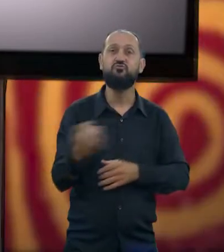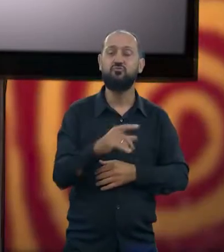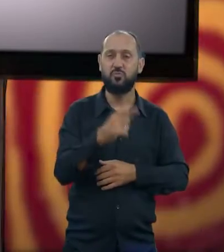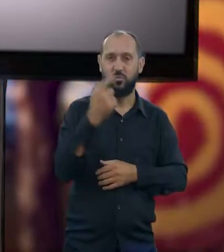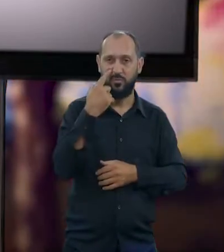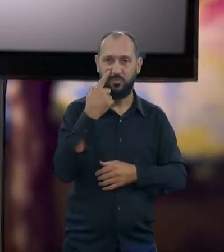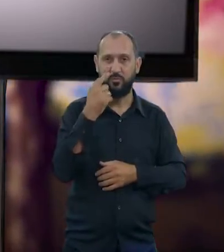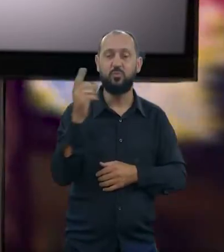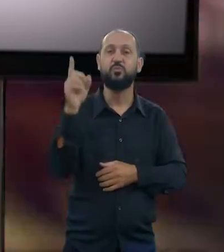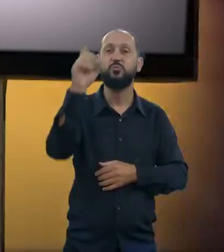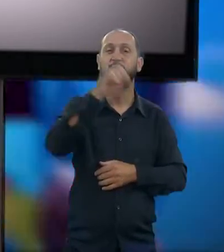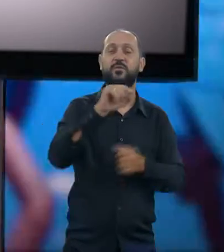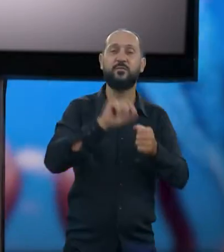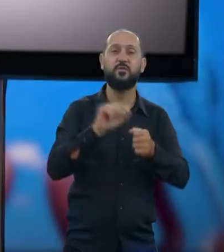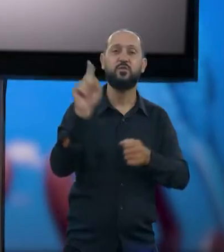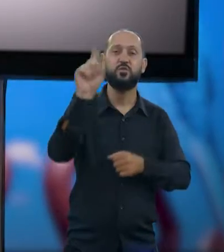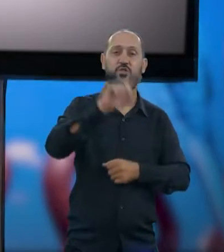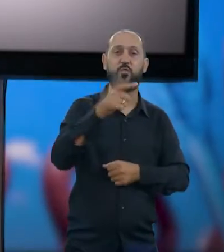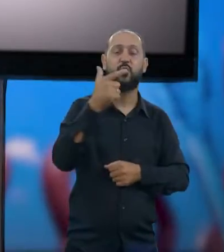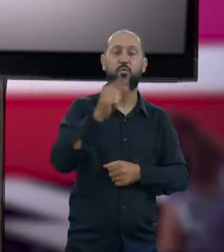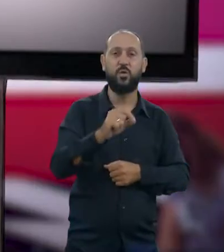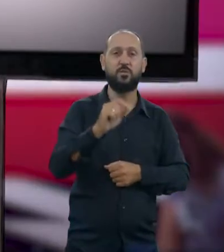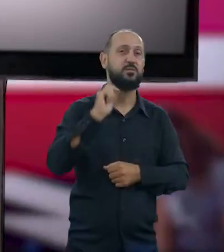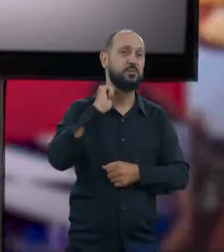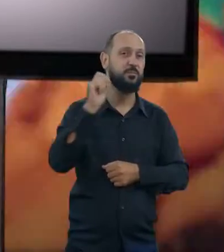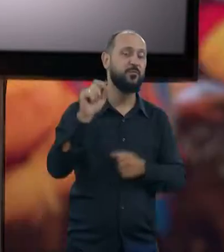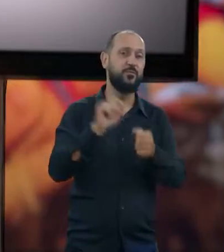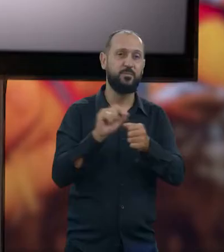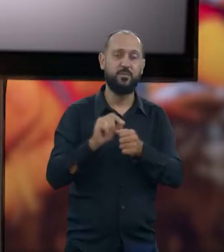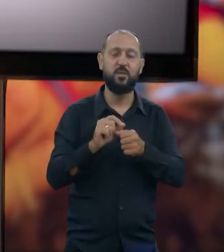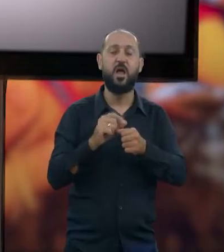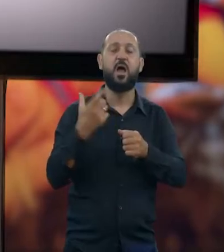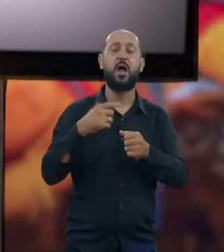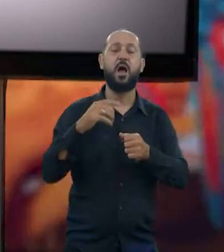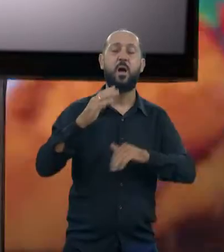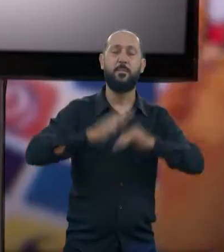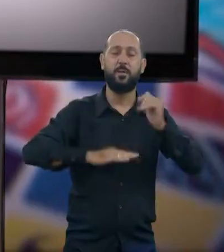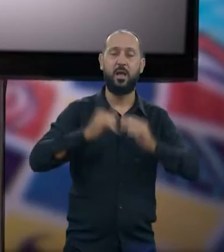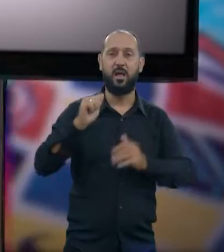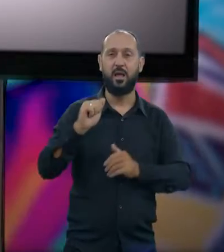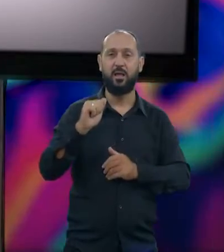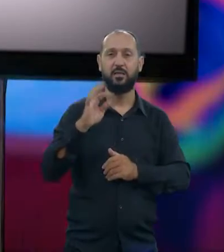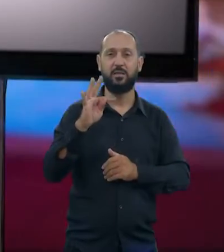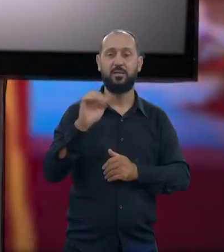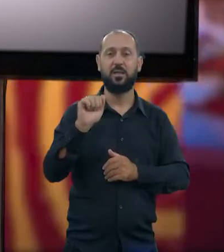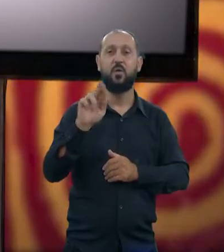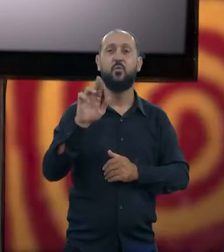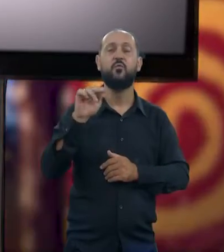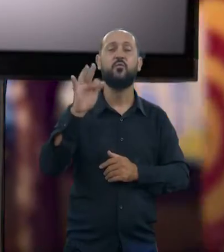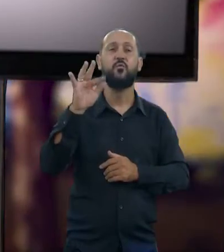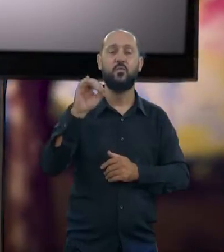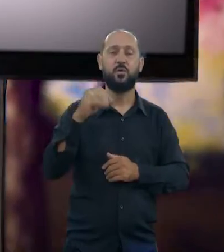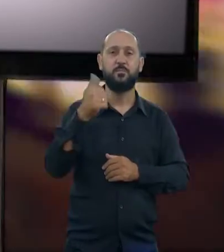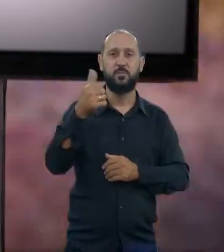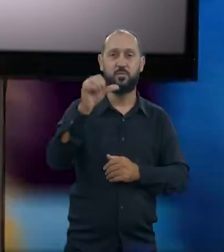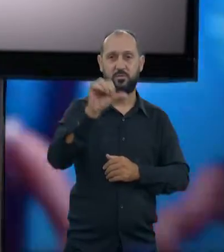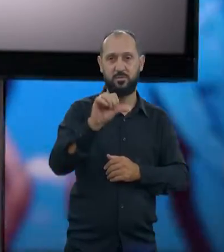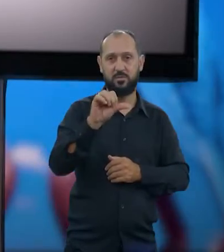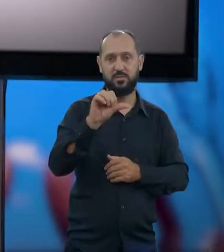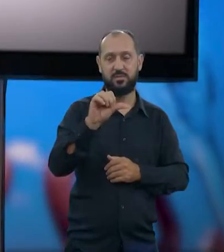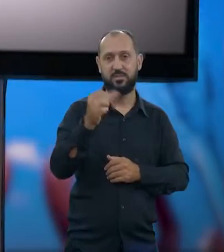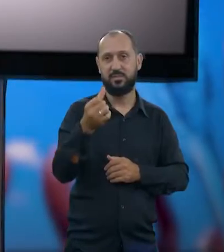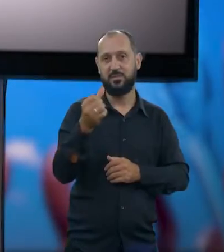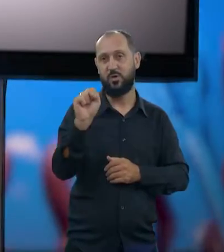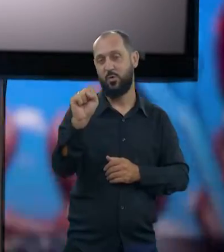mais avançadas. Seu dia é celebrado em 20 de abril, em homenagem ao músico Ataúfo Alves, que morreu